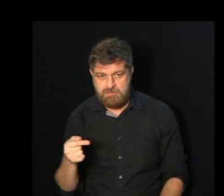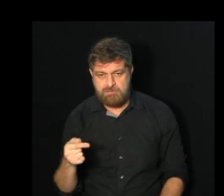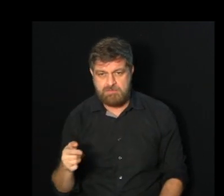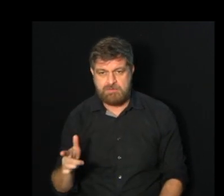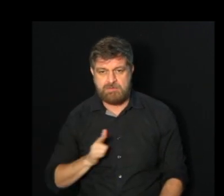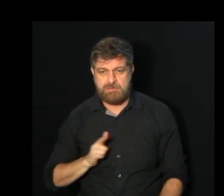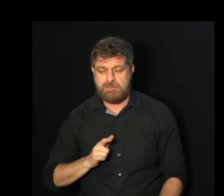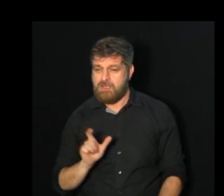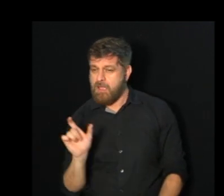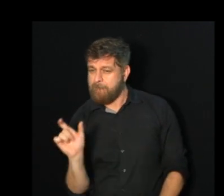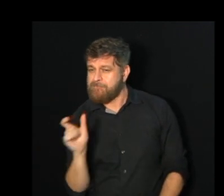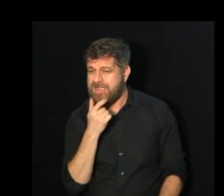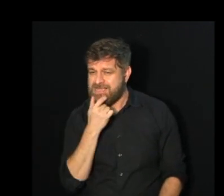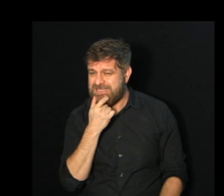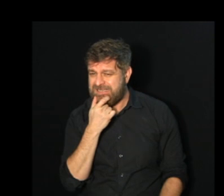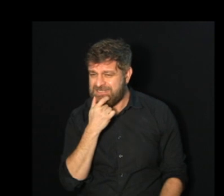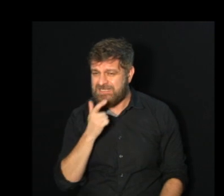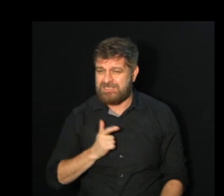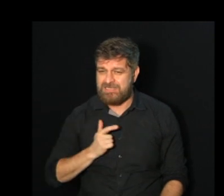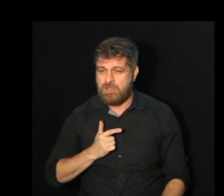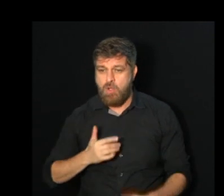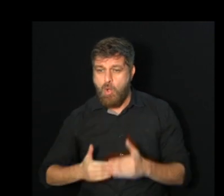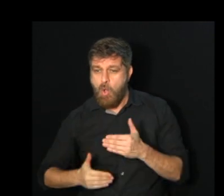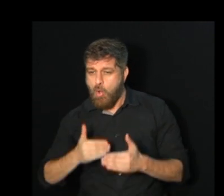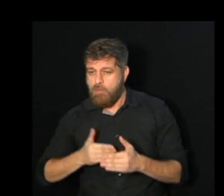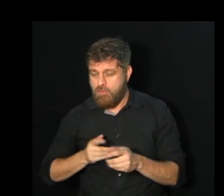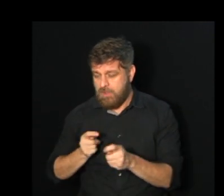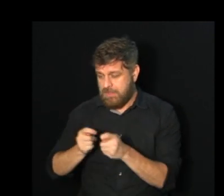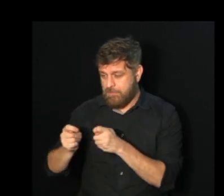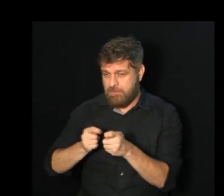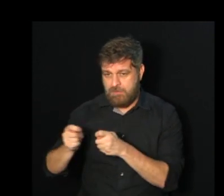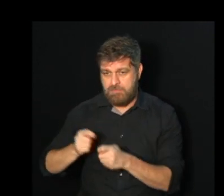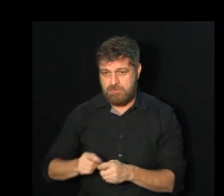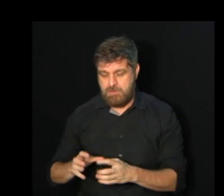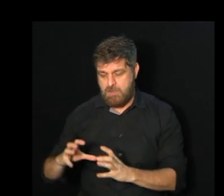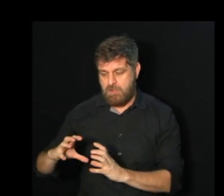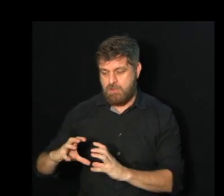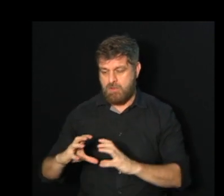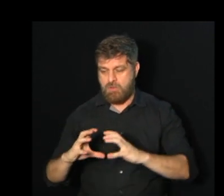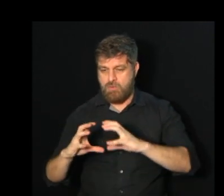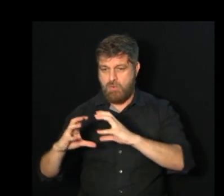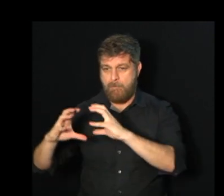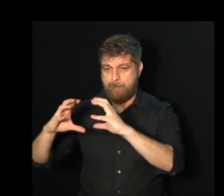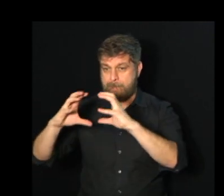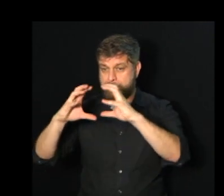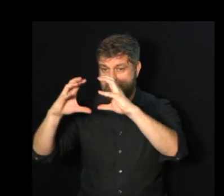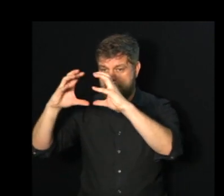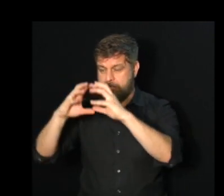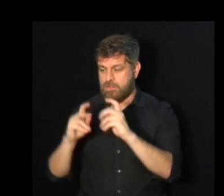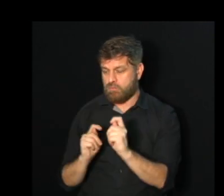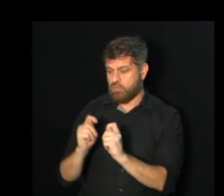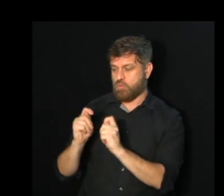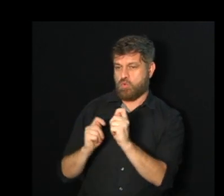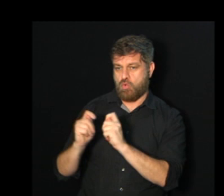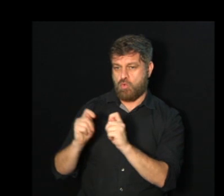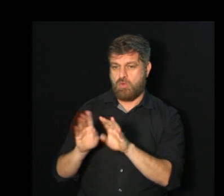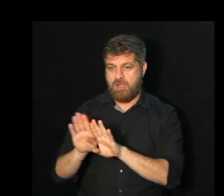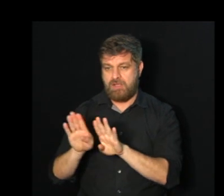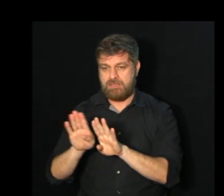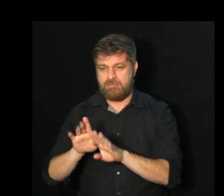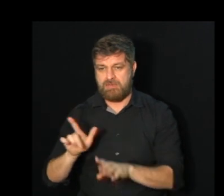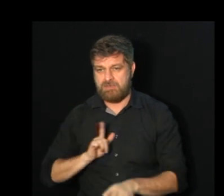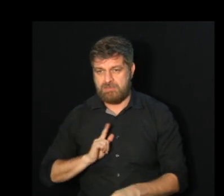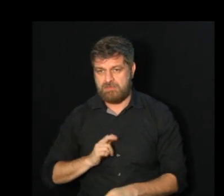Things, que é a parte de robôs telecomandados, balões atmosféricos também no IoT, estações totalmente